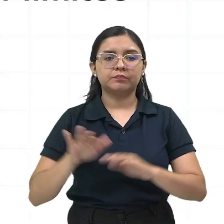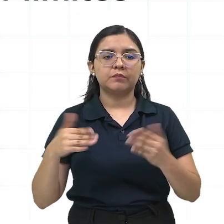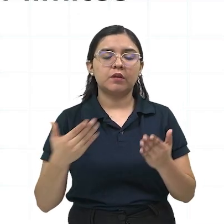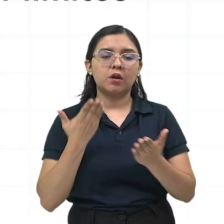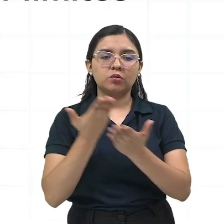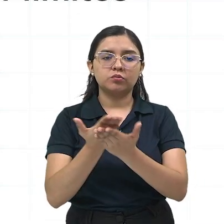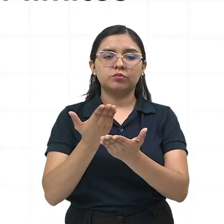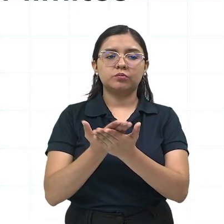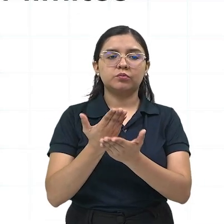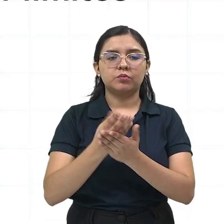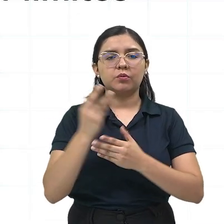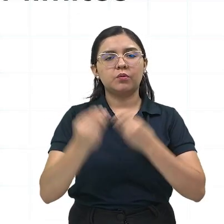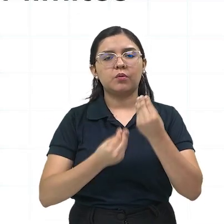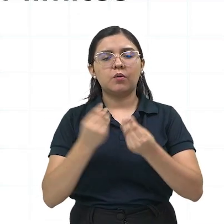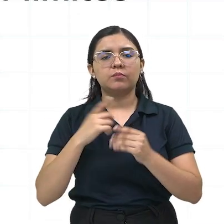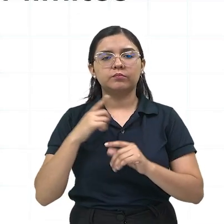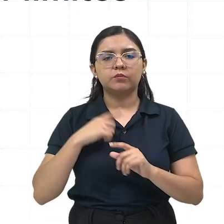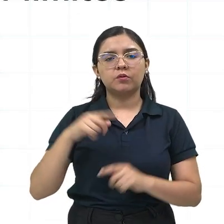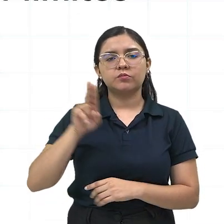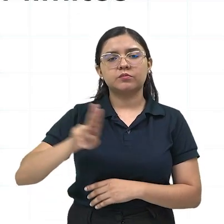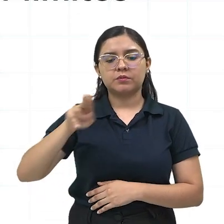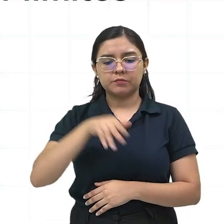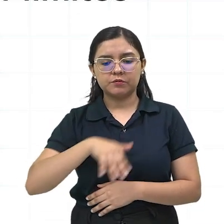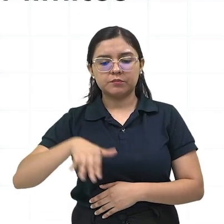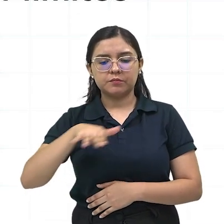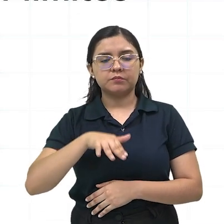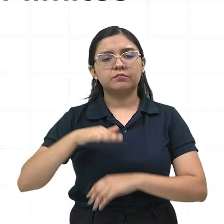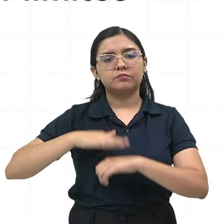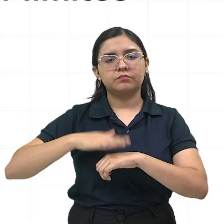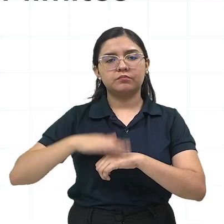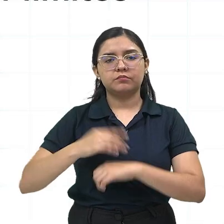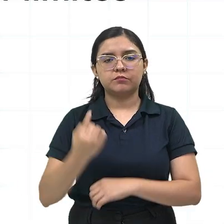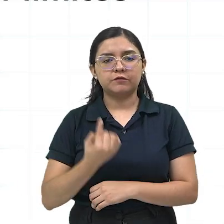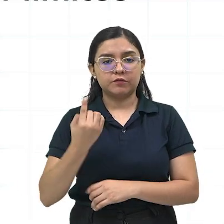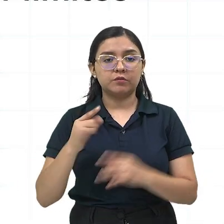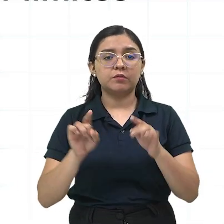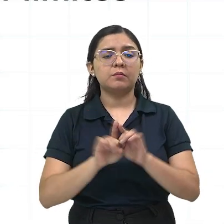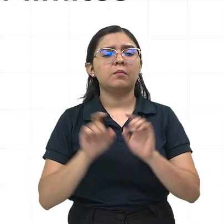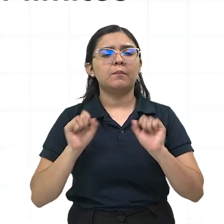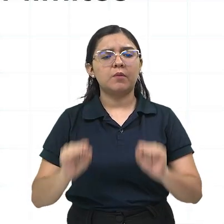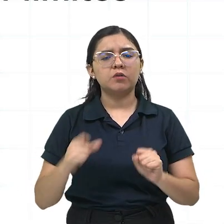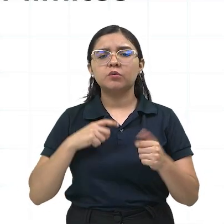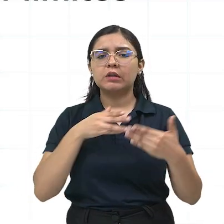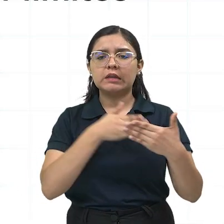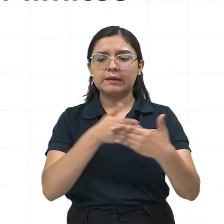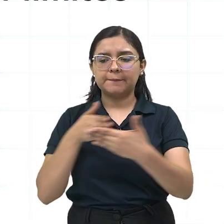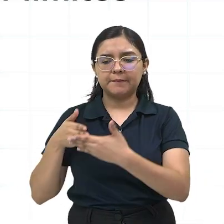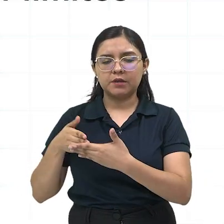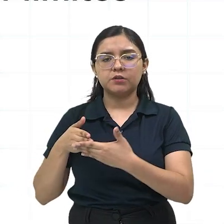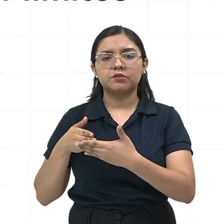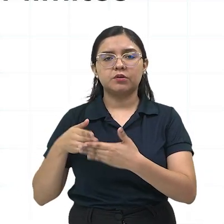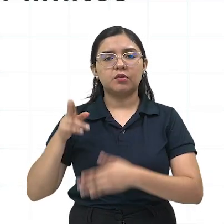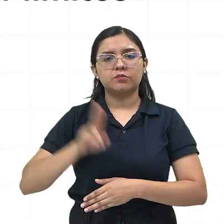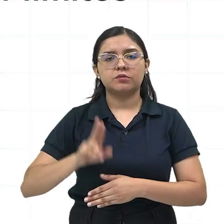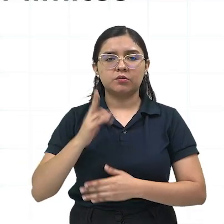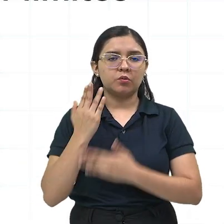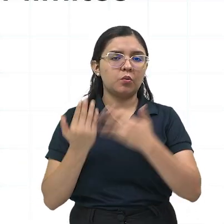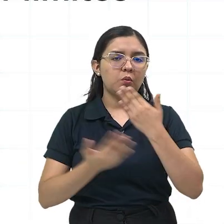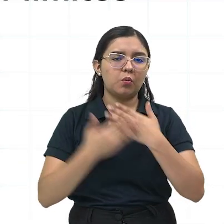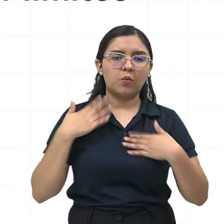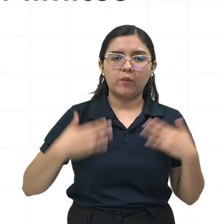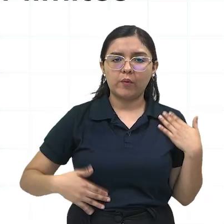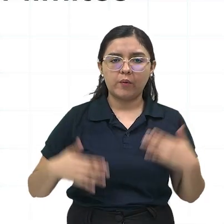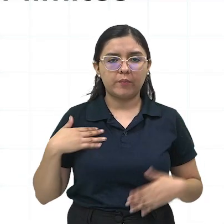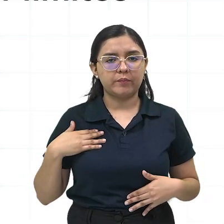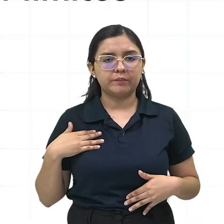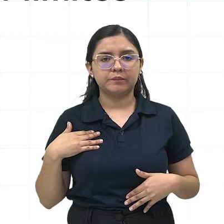o estudo de como ocupamos o nosso espaço individual e como podemos alcançar limites ao esticar as partes do nosso